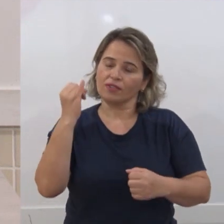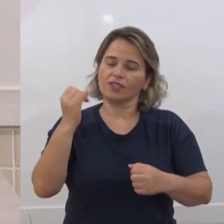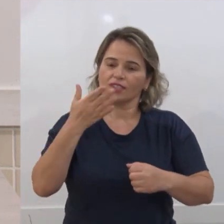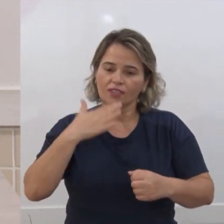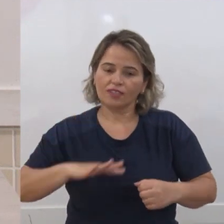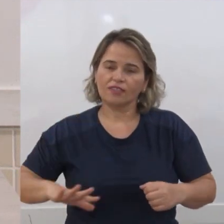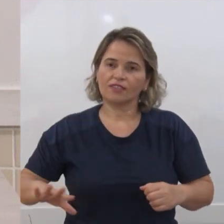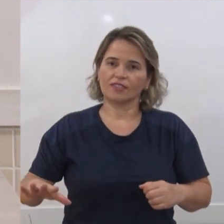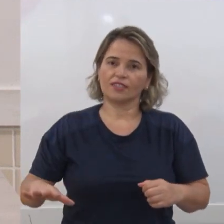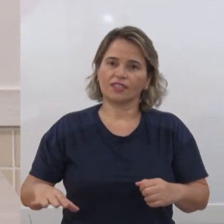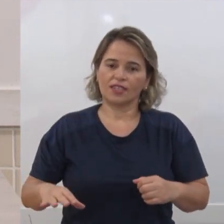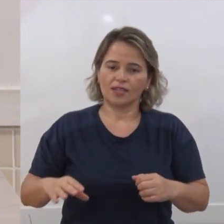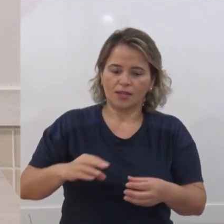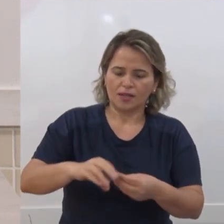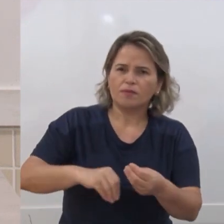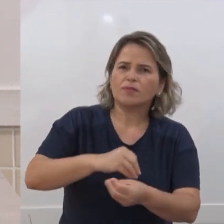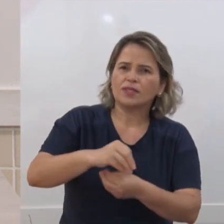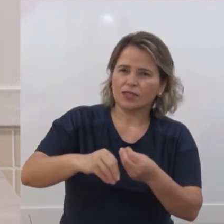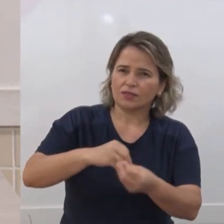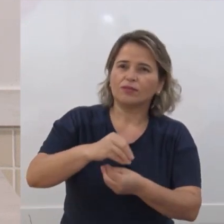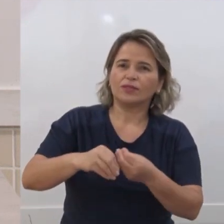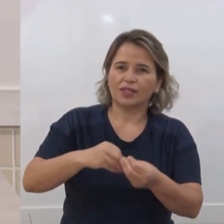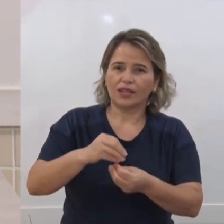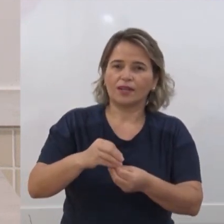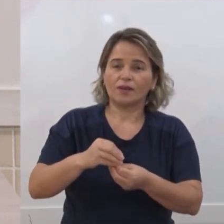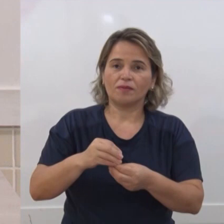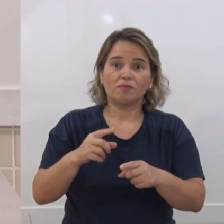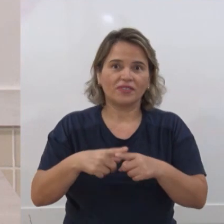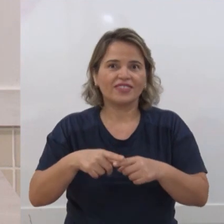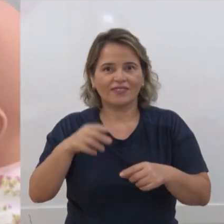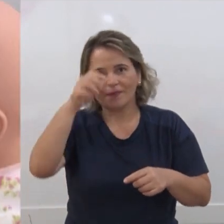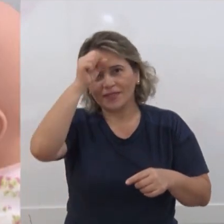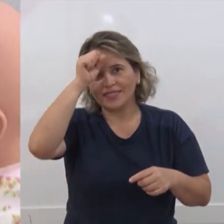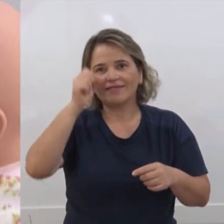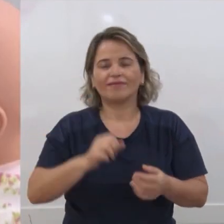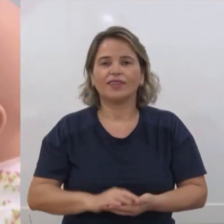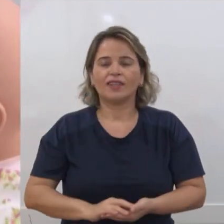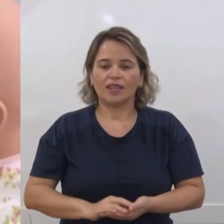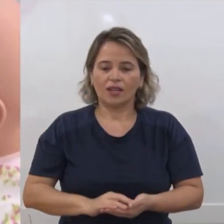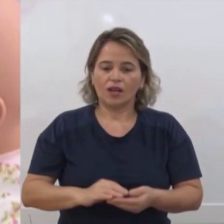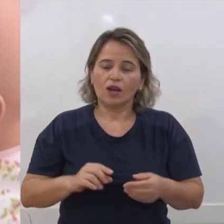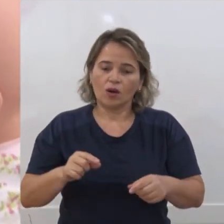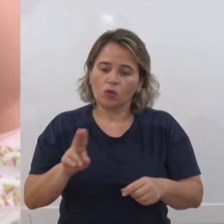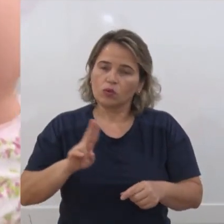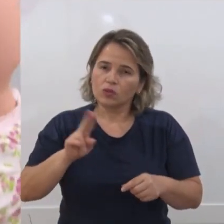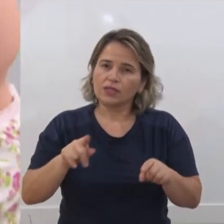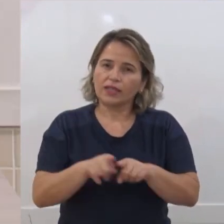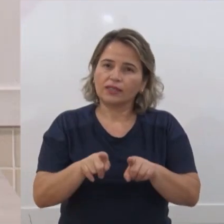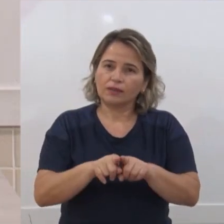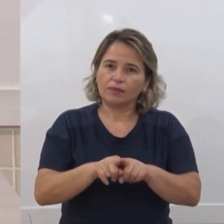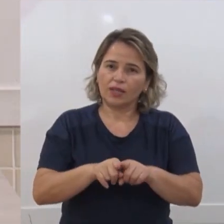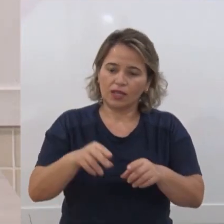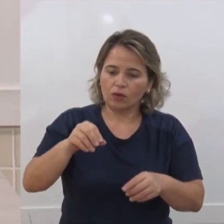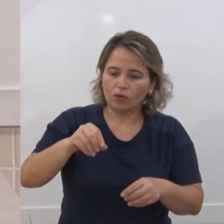criança misturar a massa do bolo. Vamos estar utilizando o fermento também, deixa ele brincar com